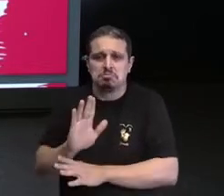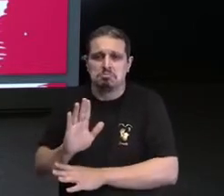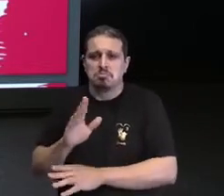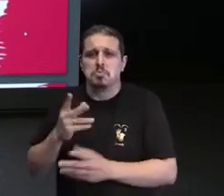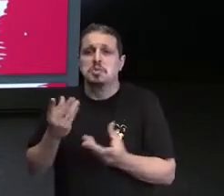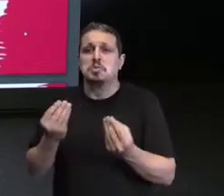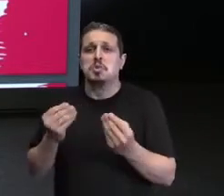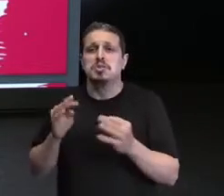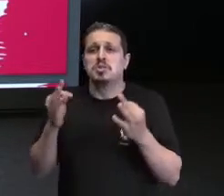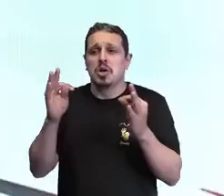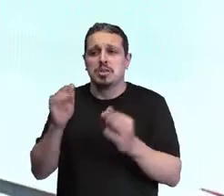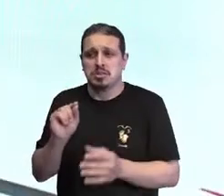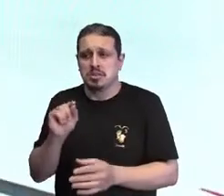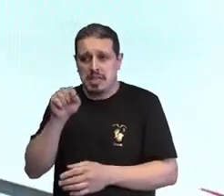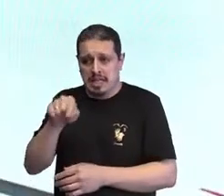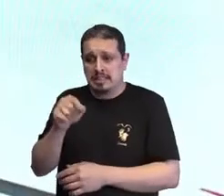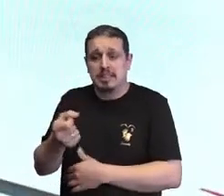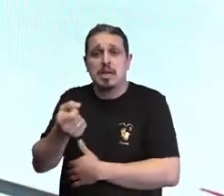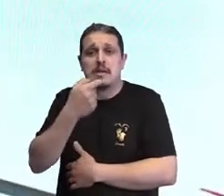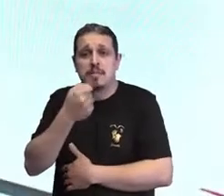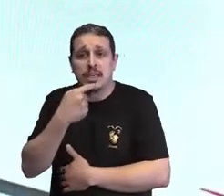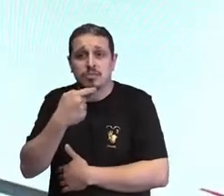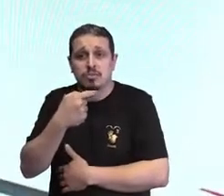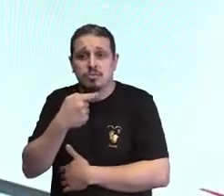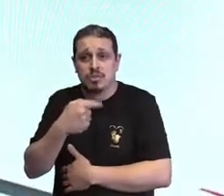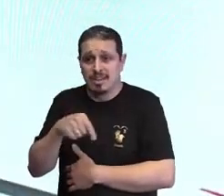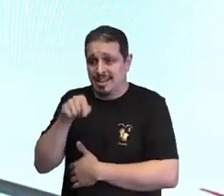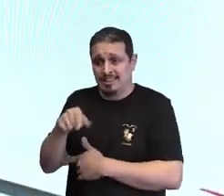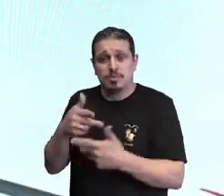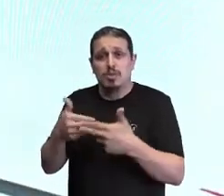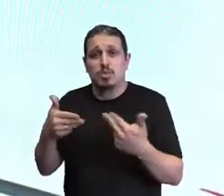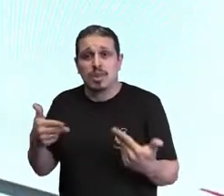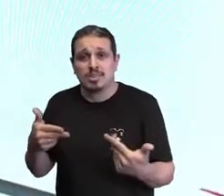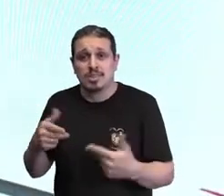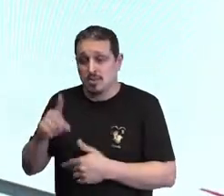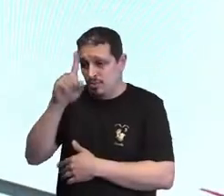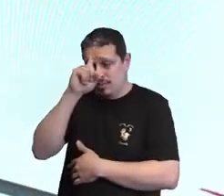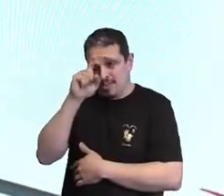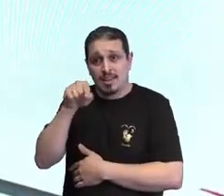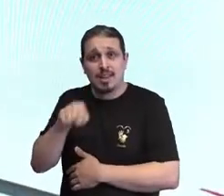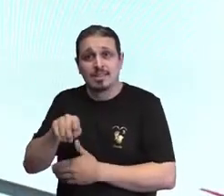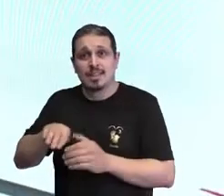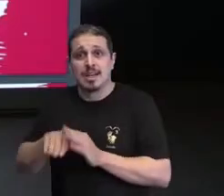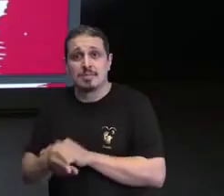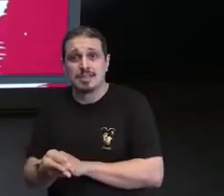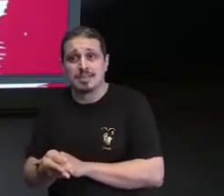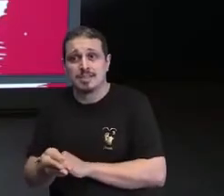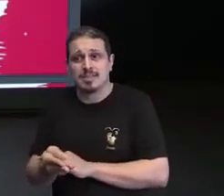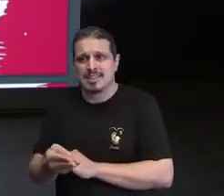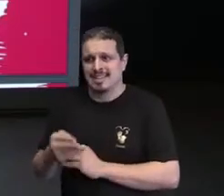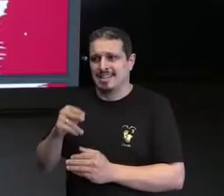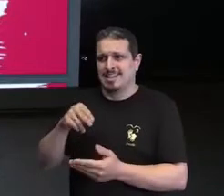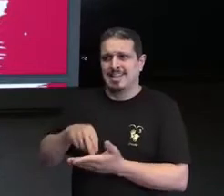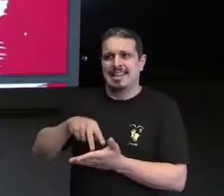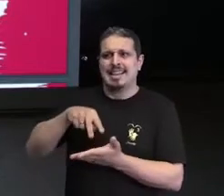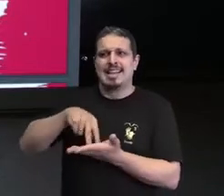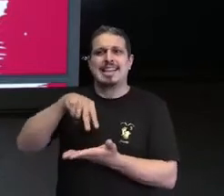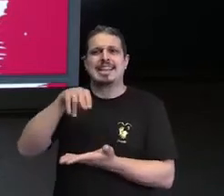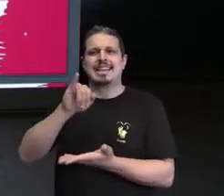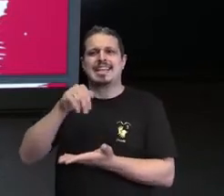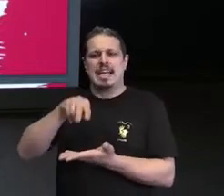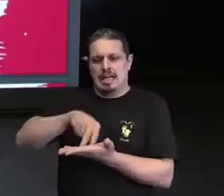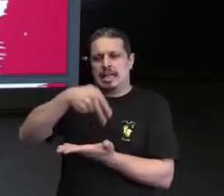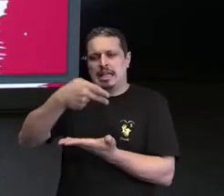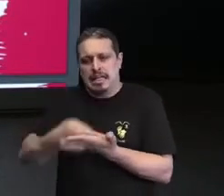tratamento e tratamento é remédio é internação é tratamento para um convento a minha realidade agora